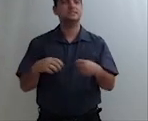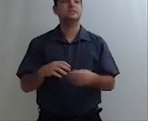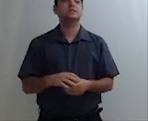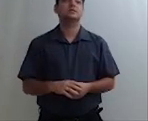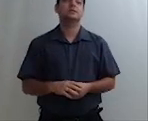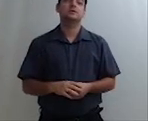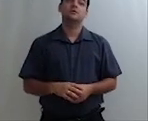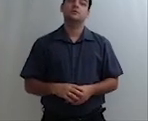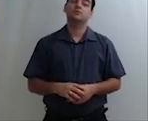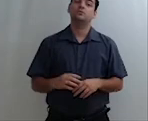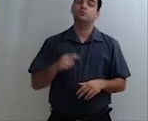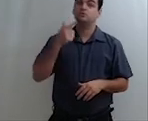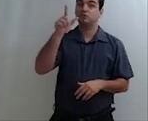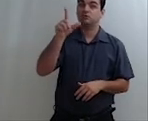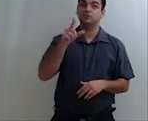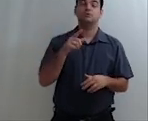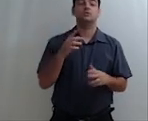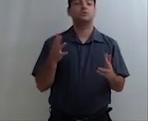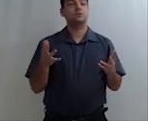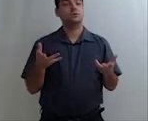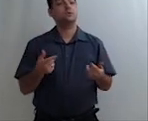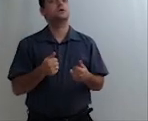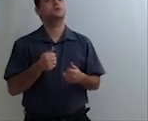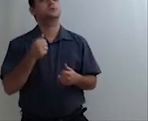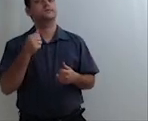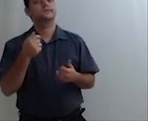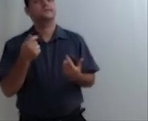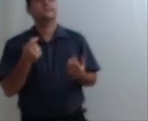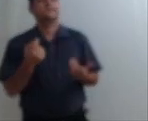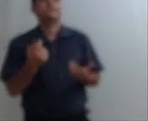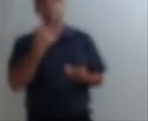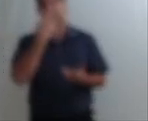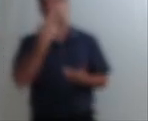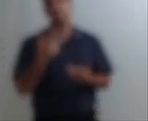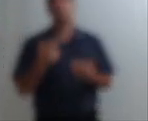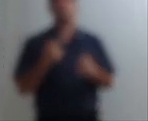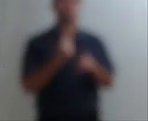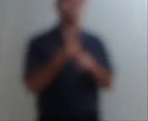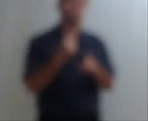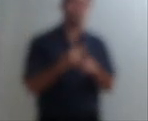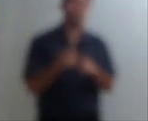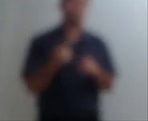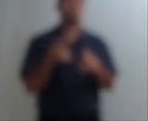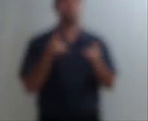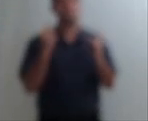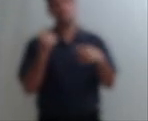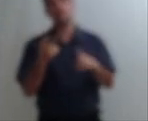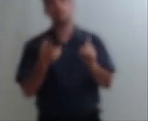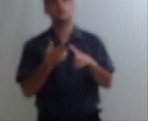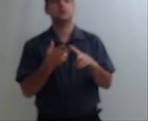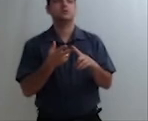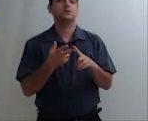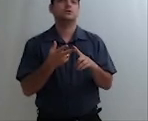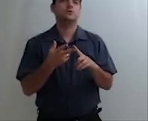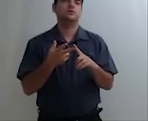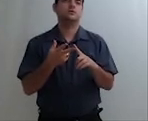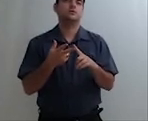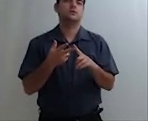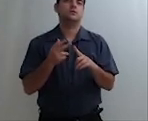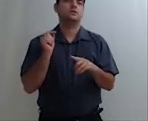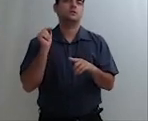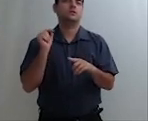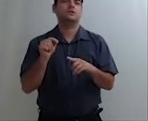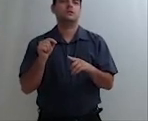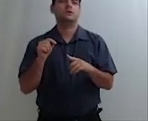outros argumentos do advogado de defesa relativos a a aluguel do apartamento que a munição não seria